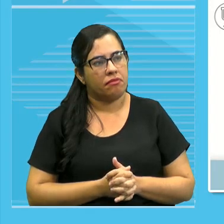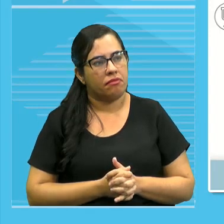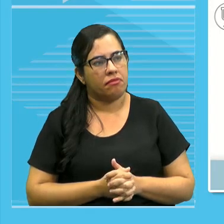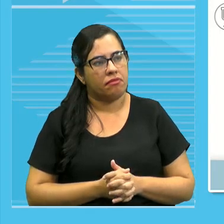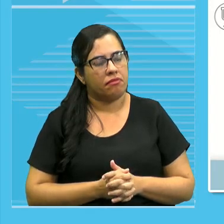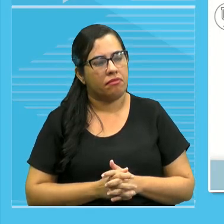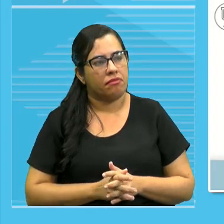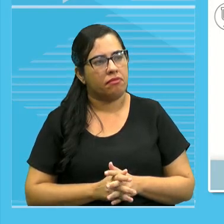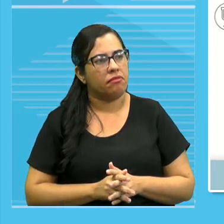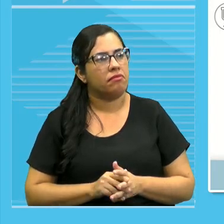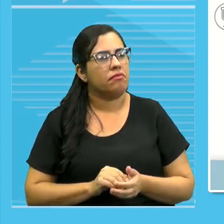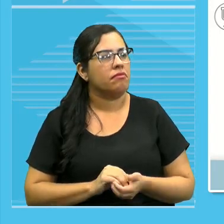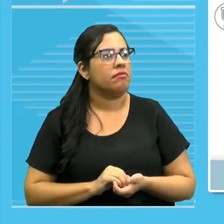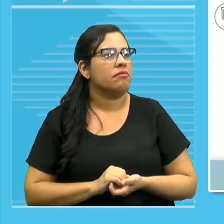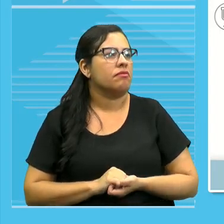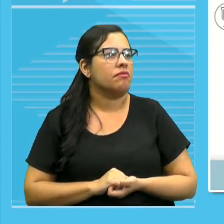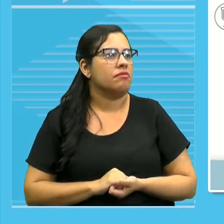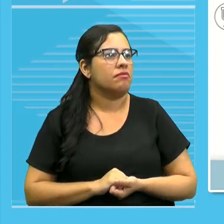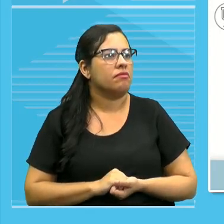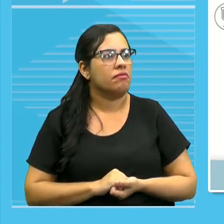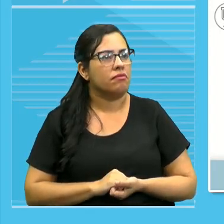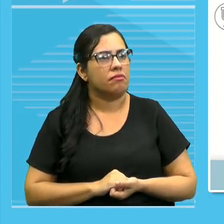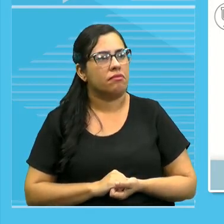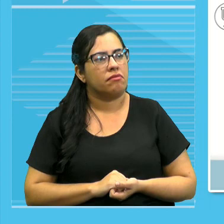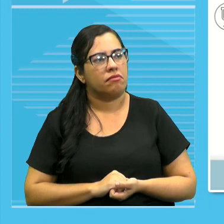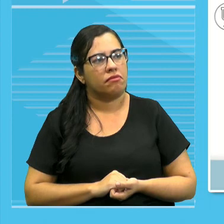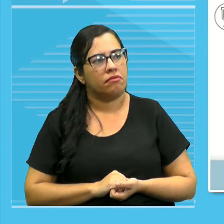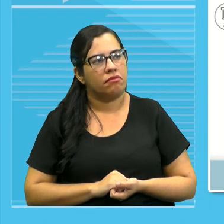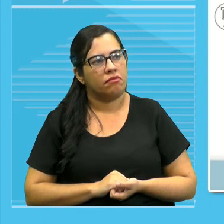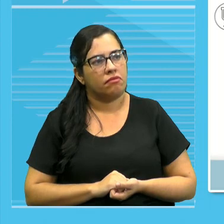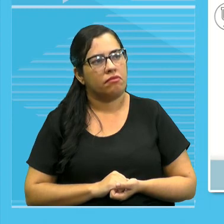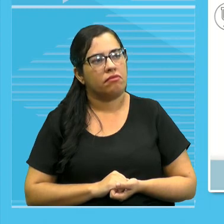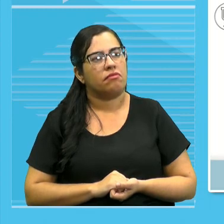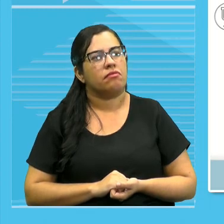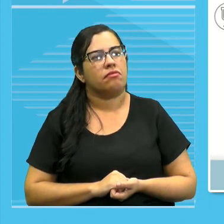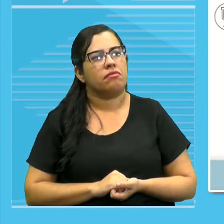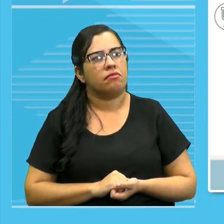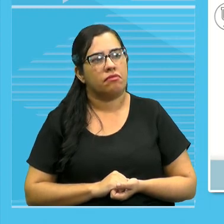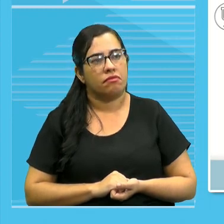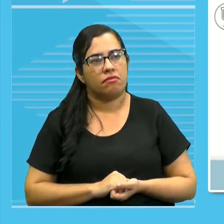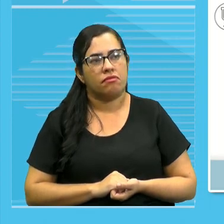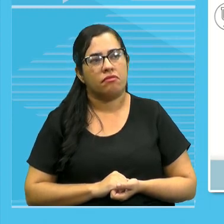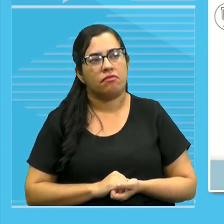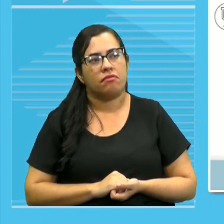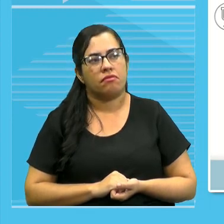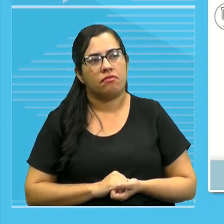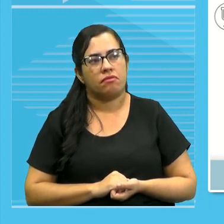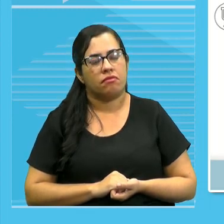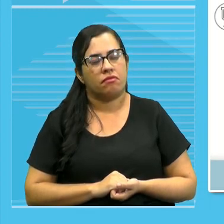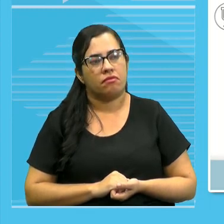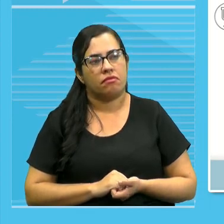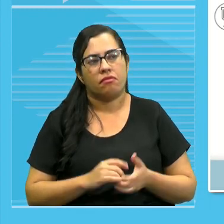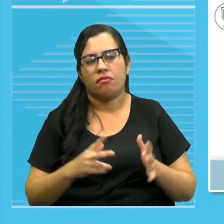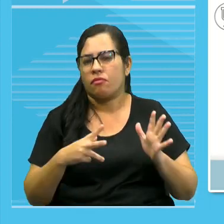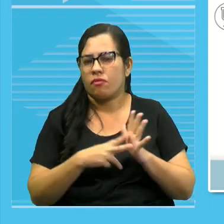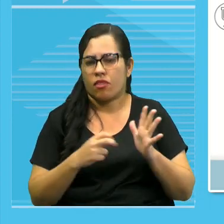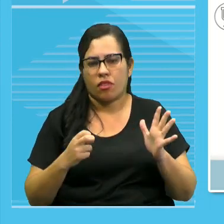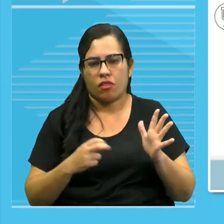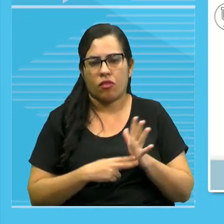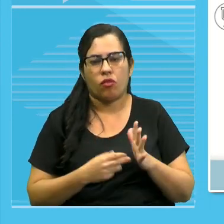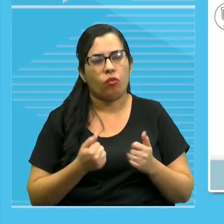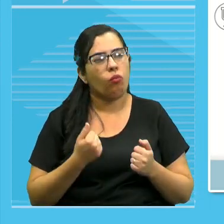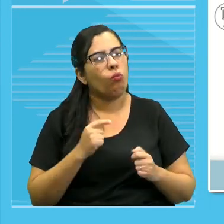ou frases de lá Evolution da história Econômica o vocábulo em destaque